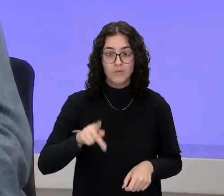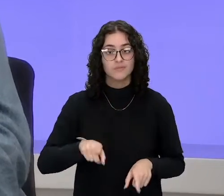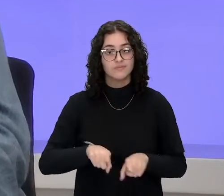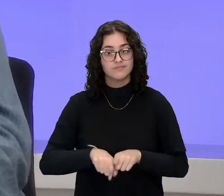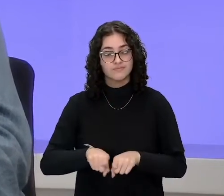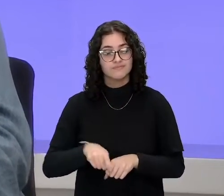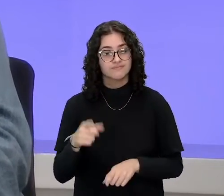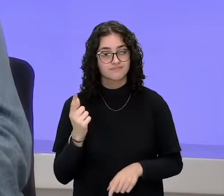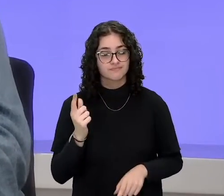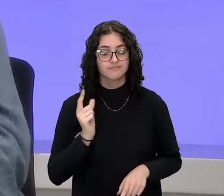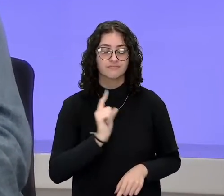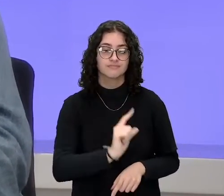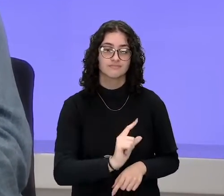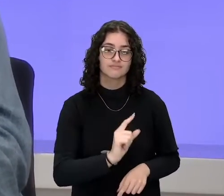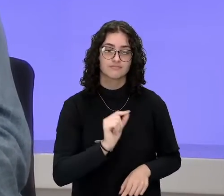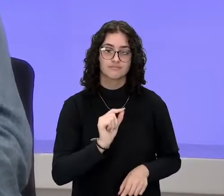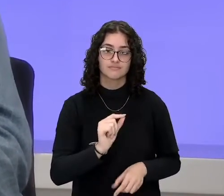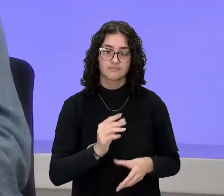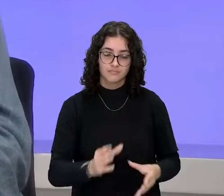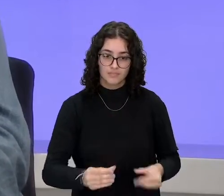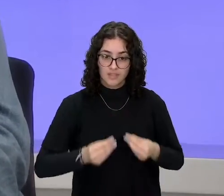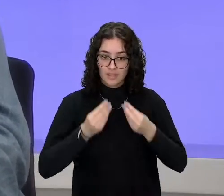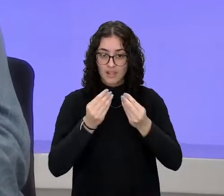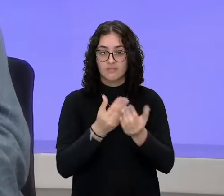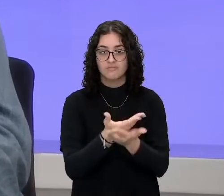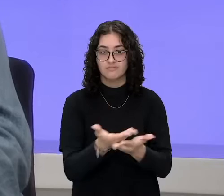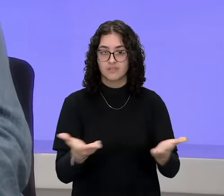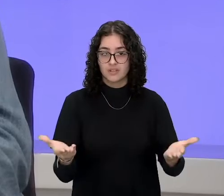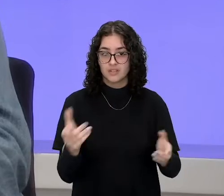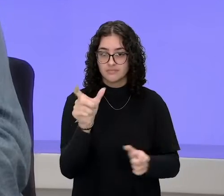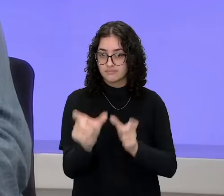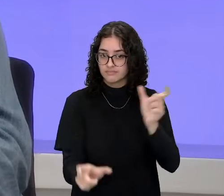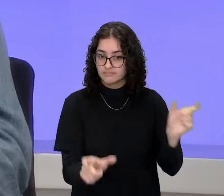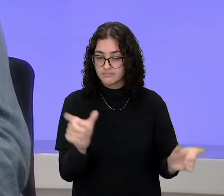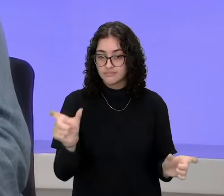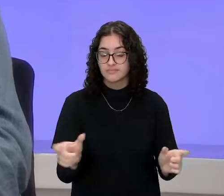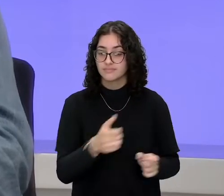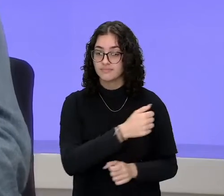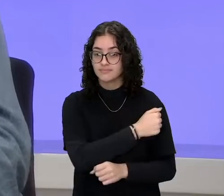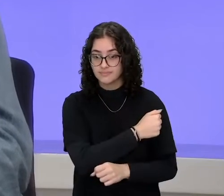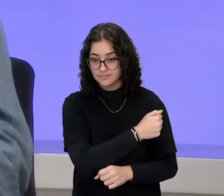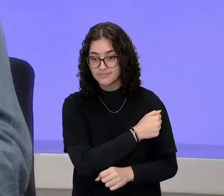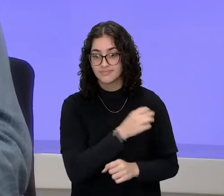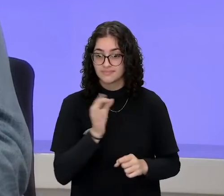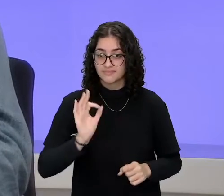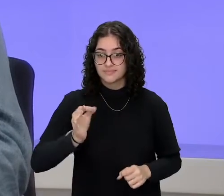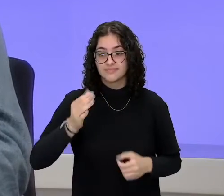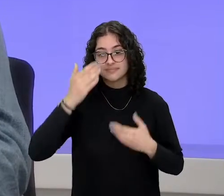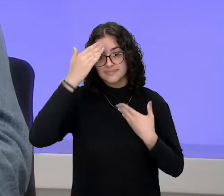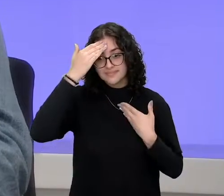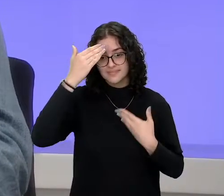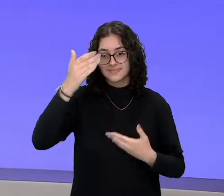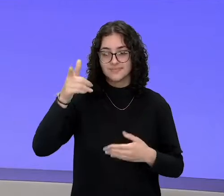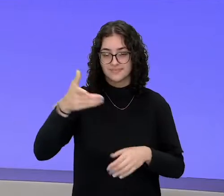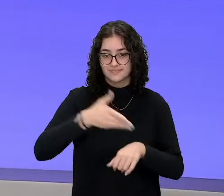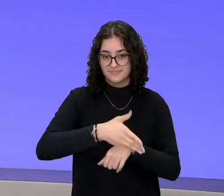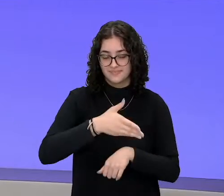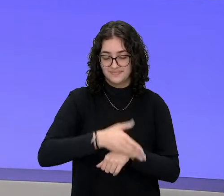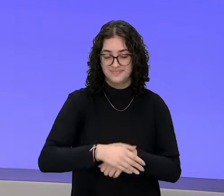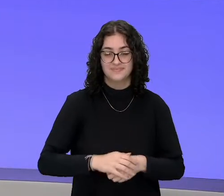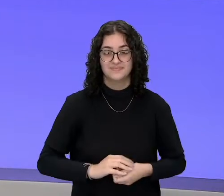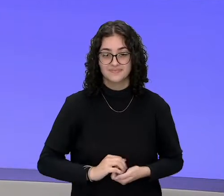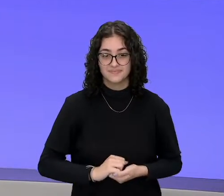também, possamos trazer o melhor para vocês, alunos, tá certo? Então, muito obrigada pela sua presença. Então,